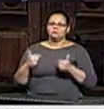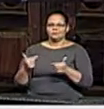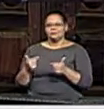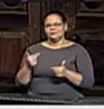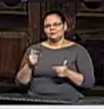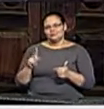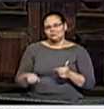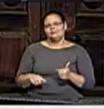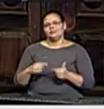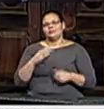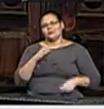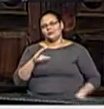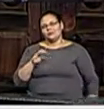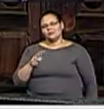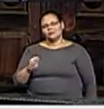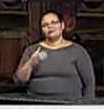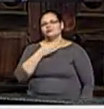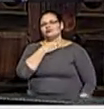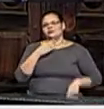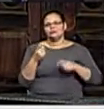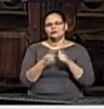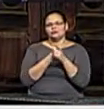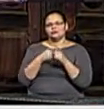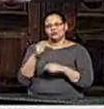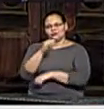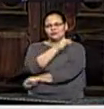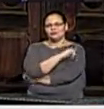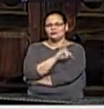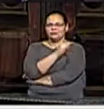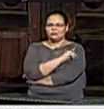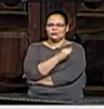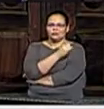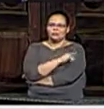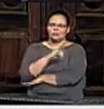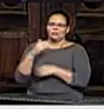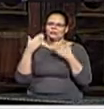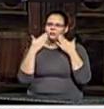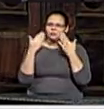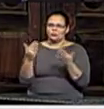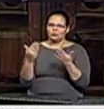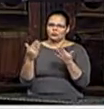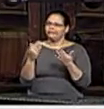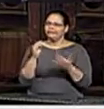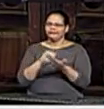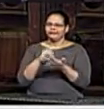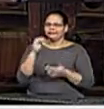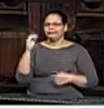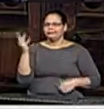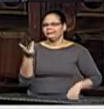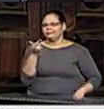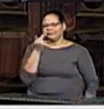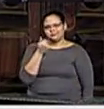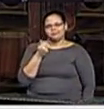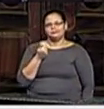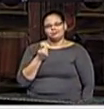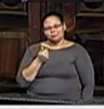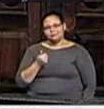crise das finanças do Estado do Rio de Janeiro. Demonstra uma incompetência